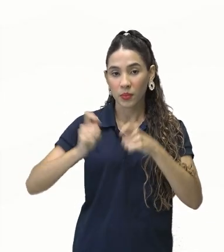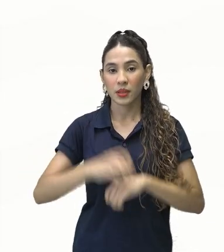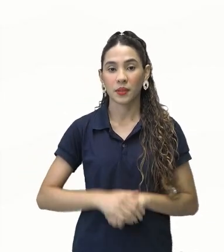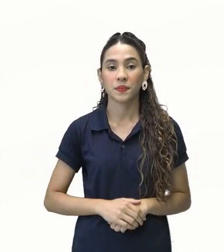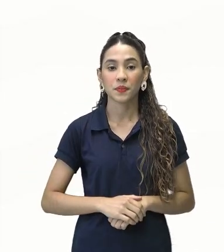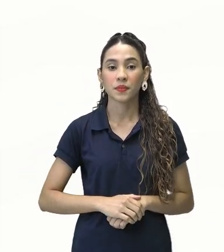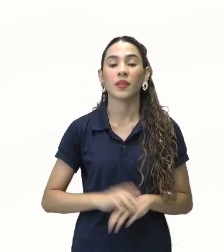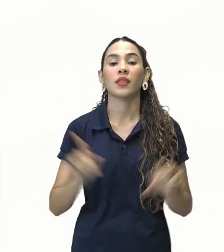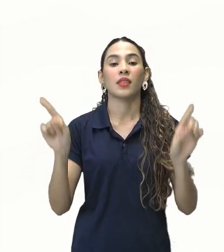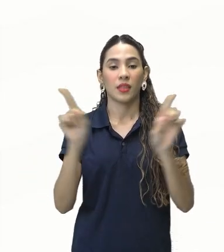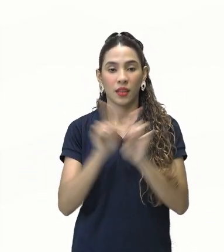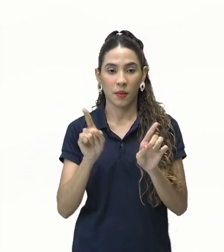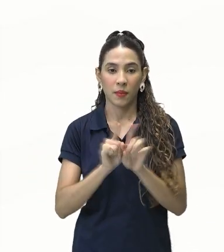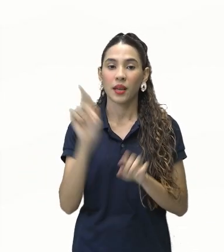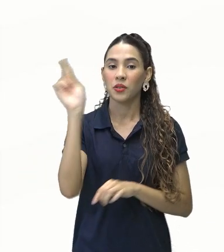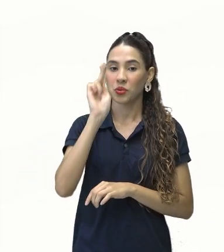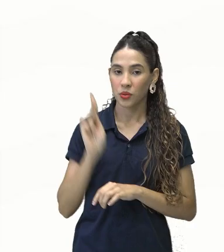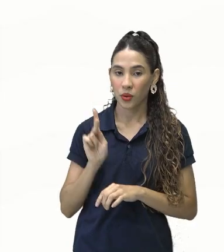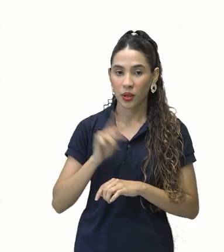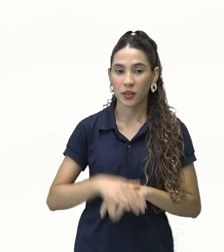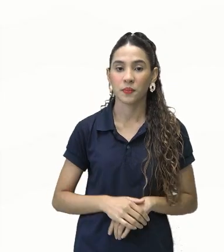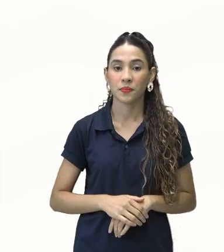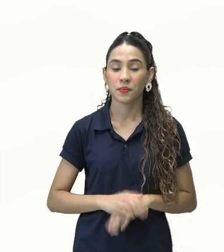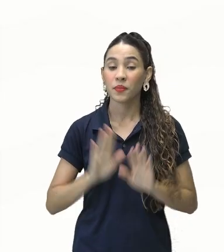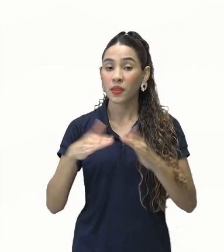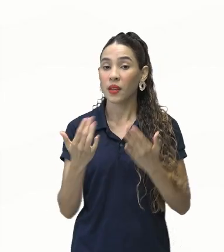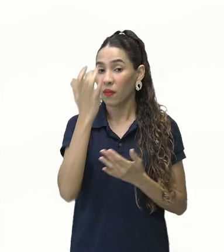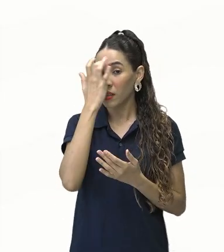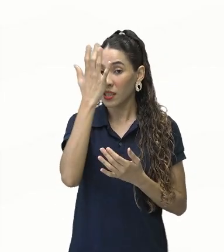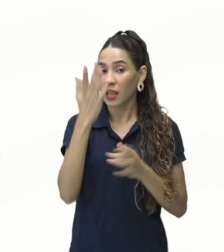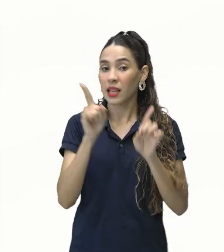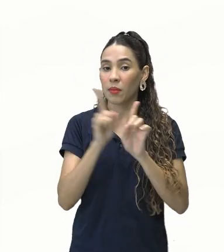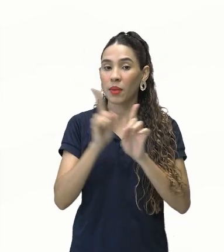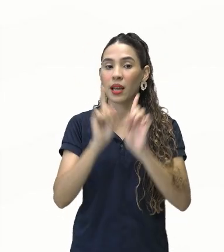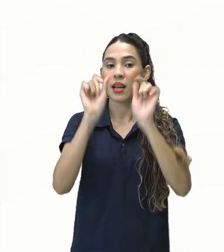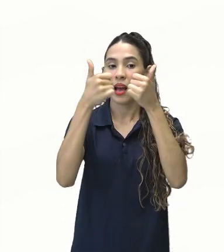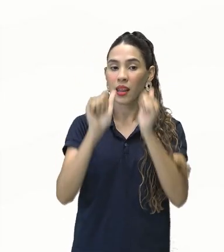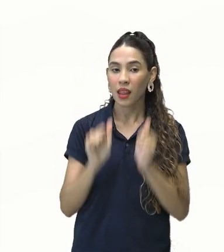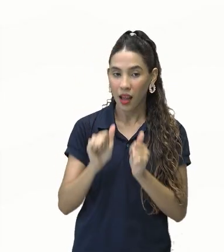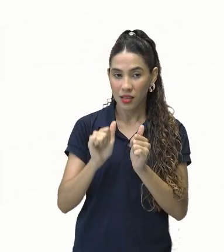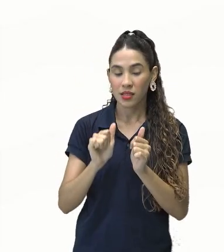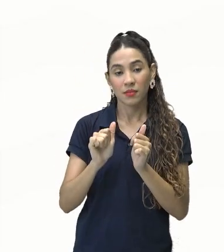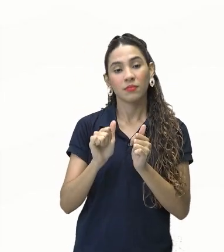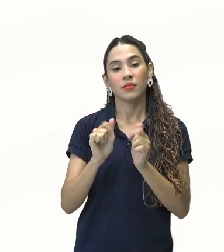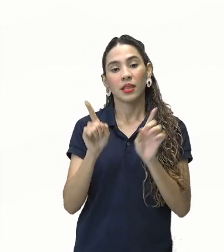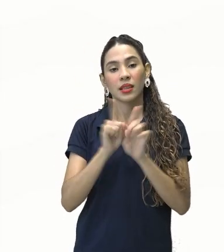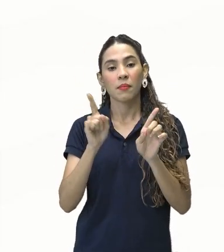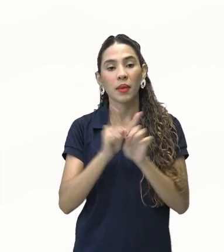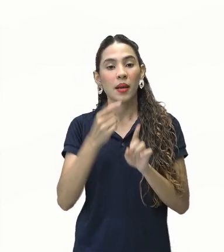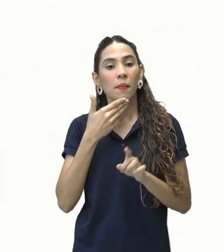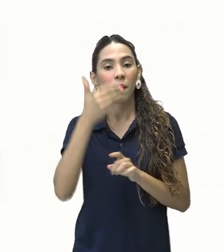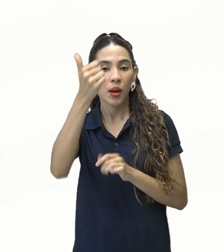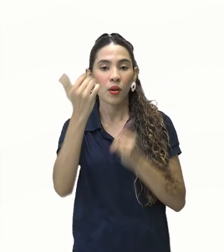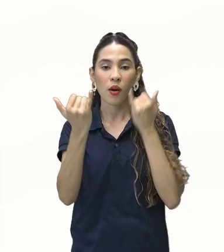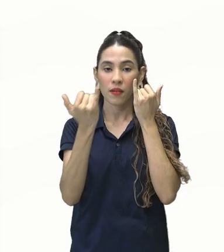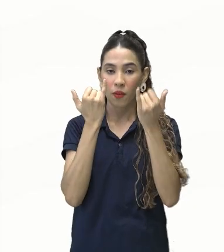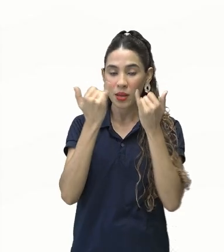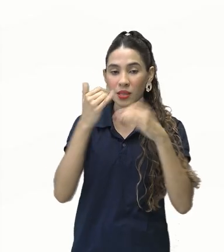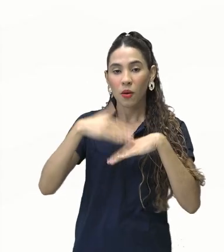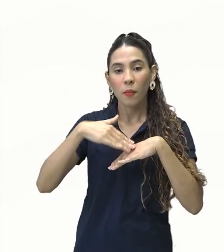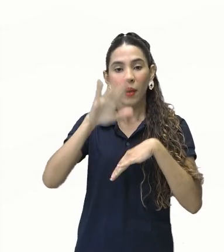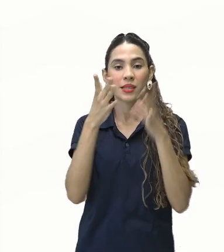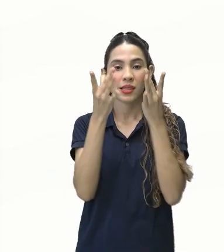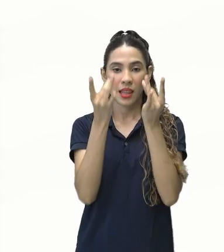economia e história, para facilitar a interpretação e tornar os dados